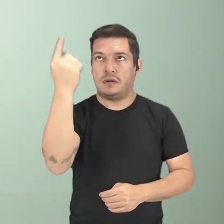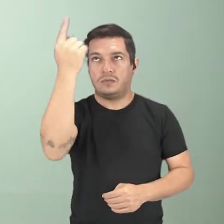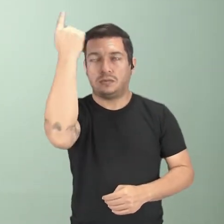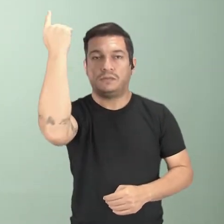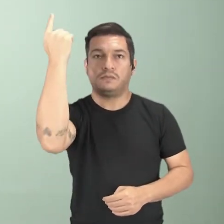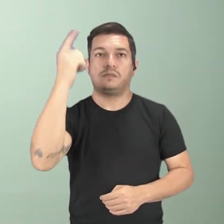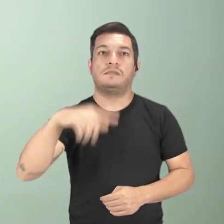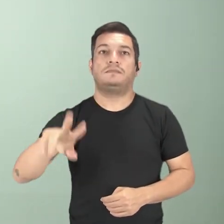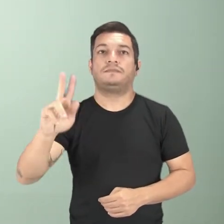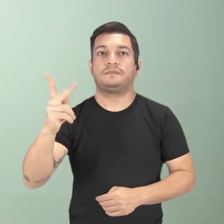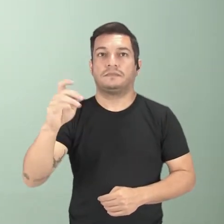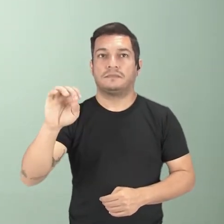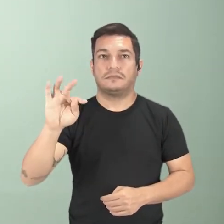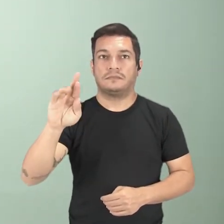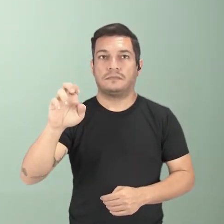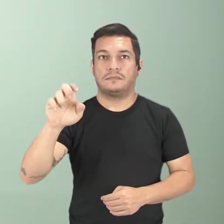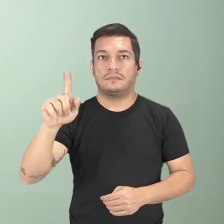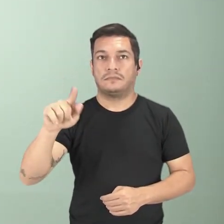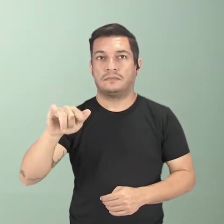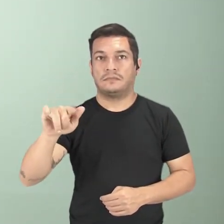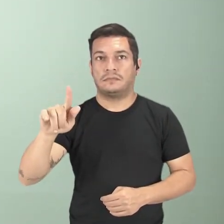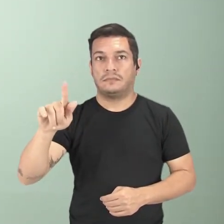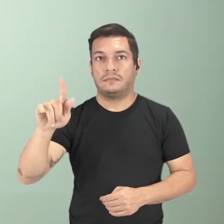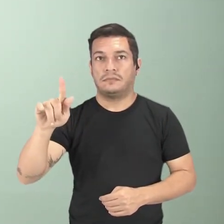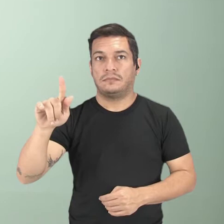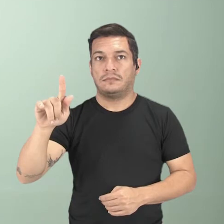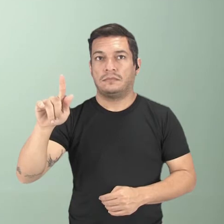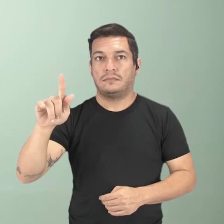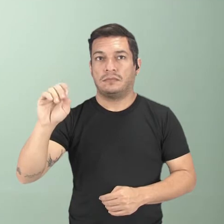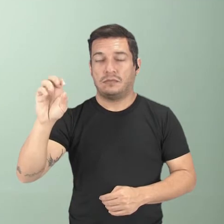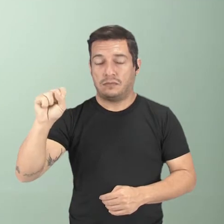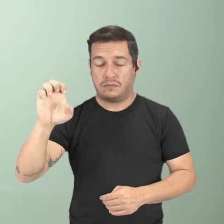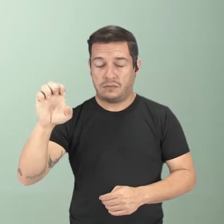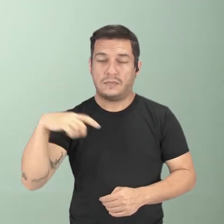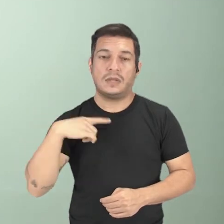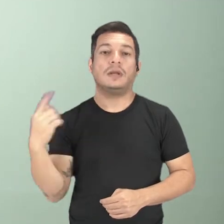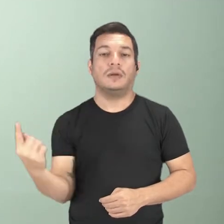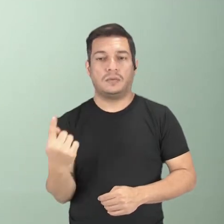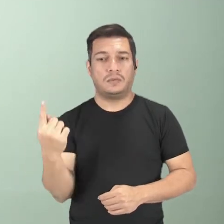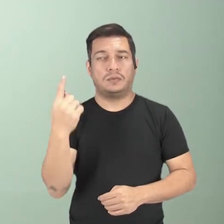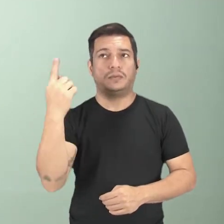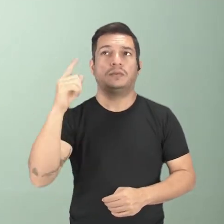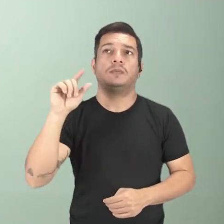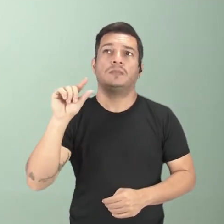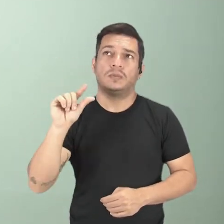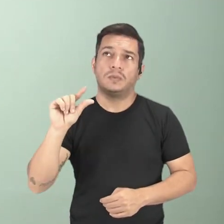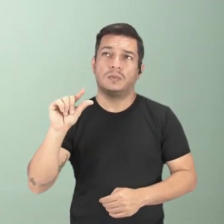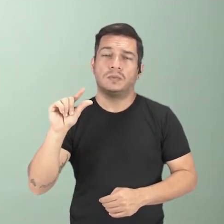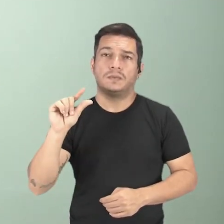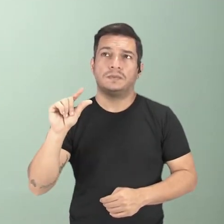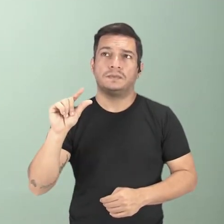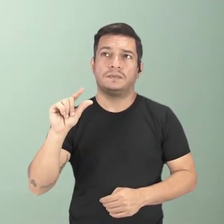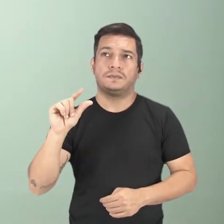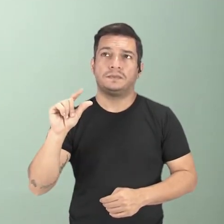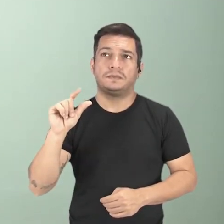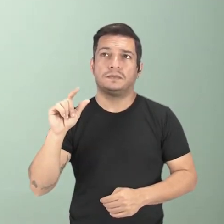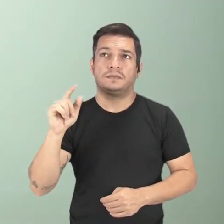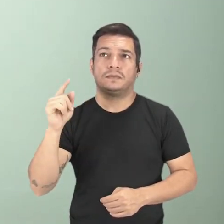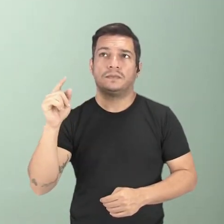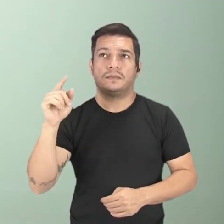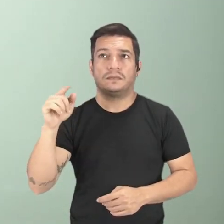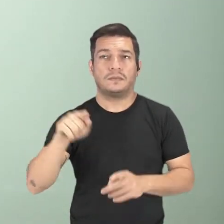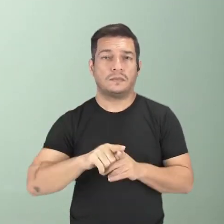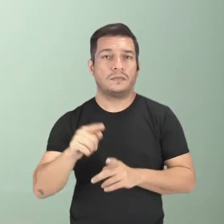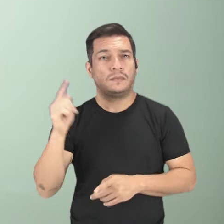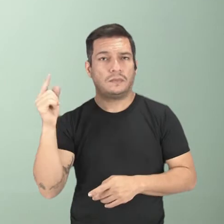a heterozigose, eu vou estar no meio, porque eu vou ter um pouco de altura e um pouco de um pouco de mais alto e um pouco